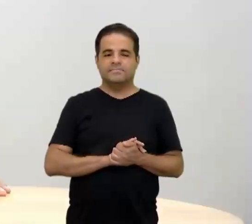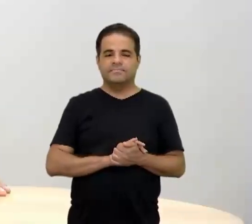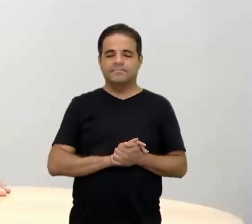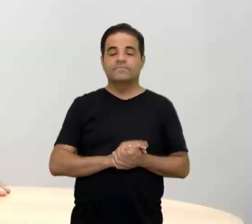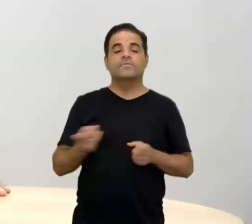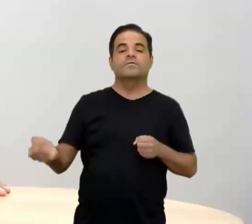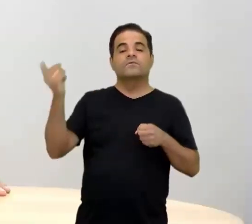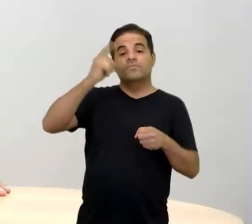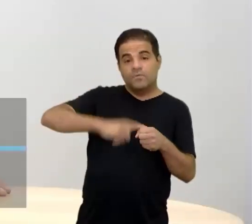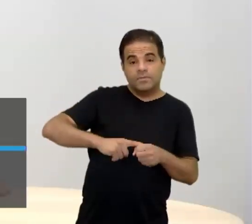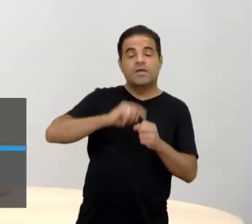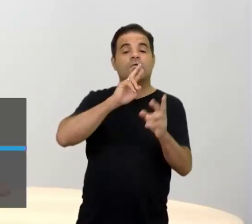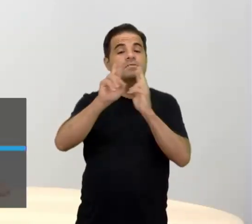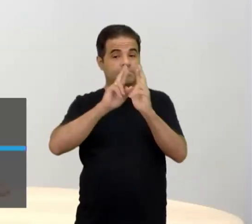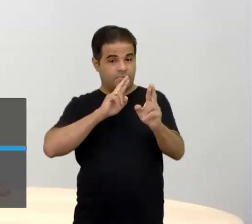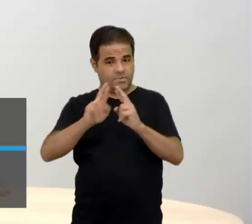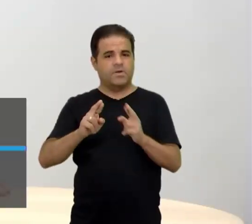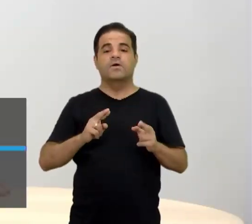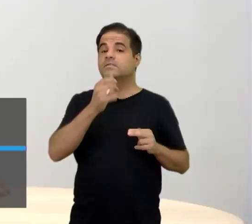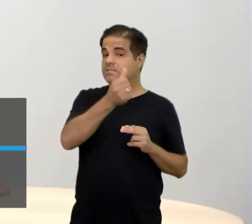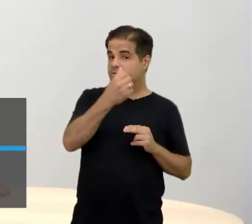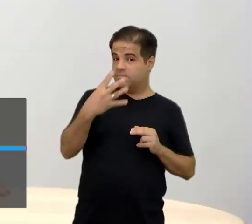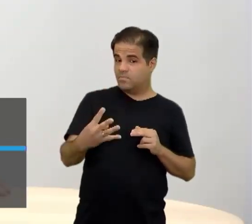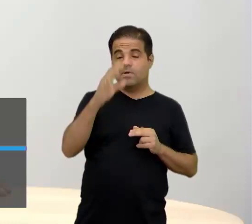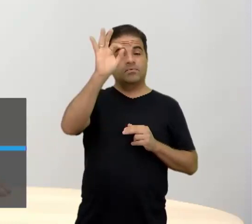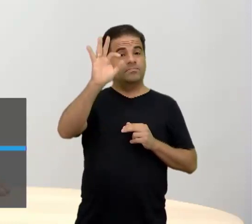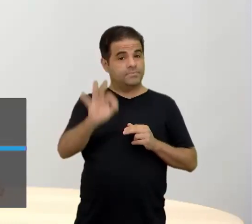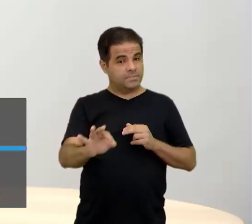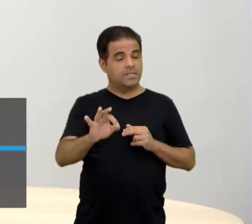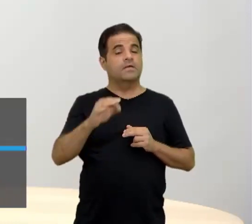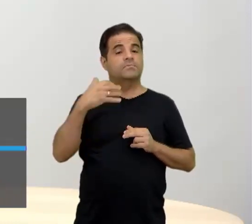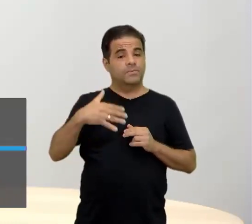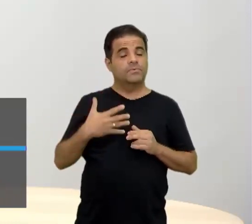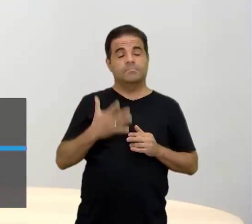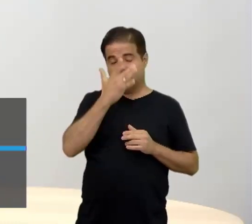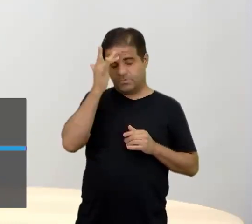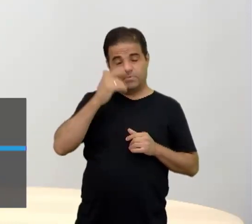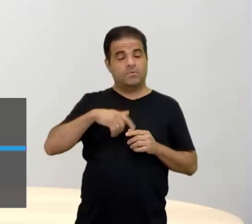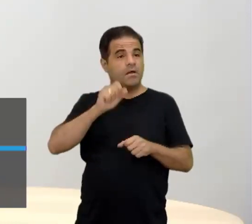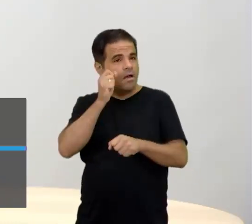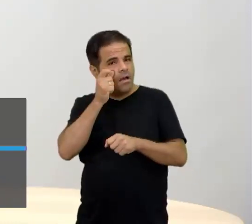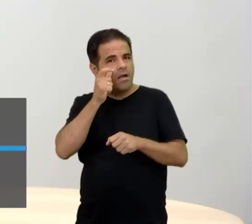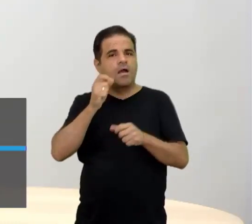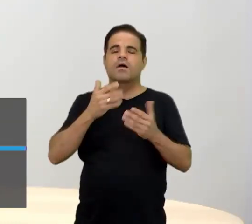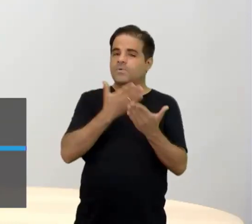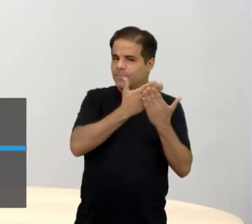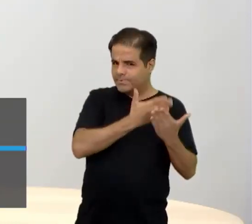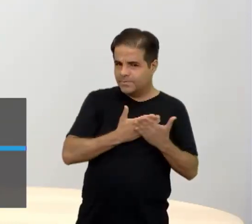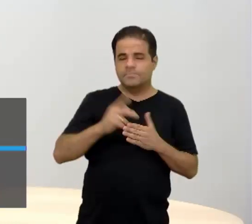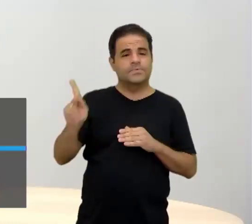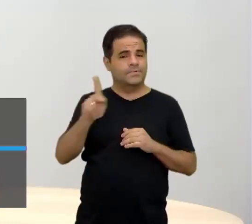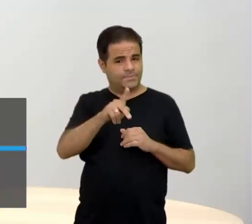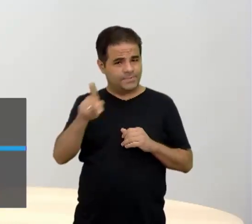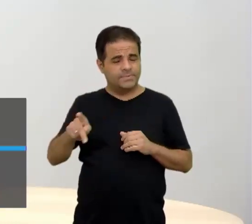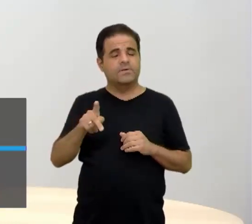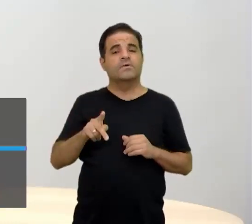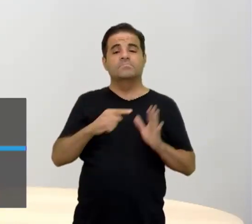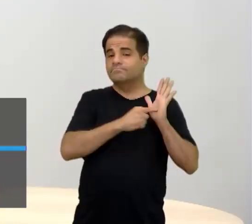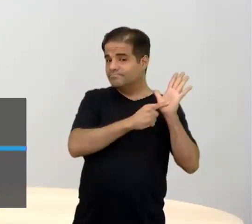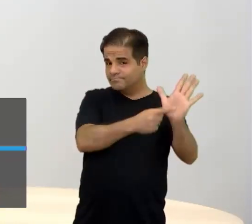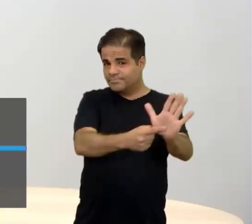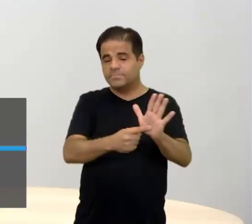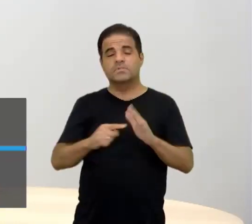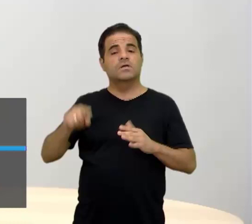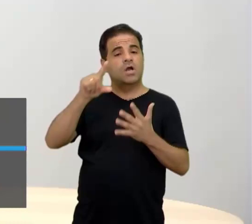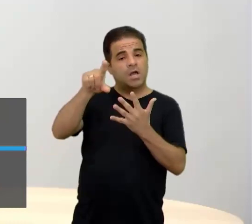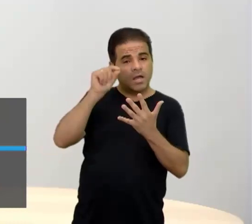E aí voltamos aí com as respostas, né? 64% aí dos espectadores, dos estudantes e professores indicaram pra